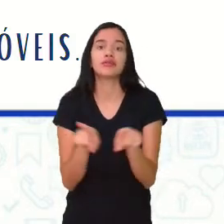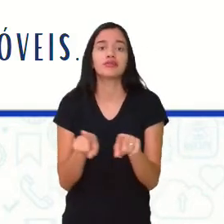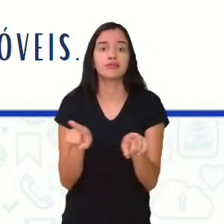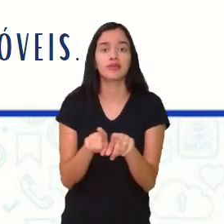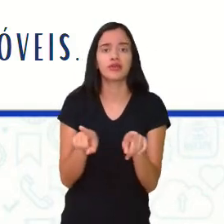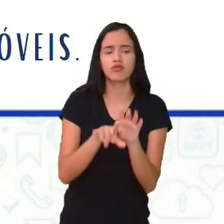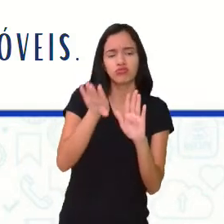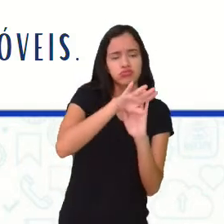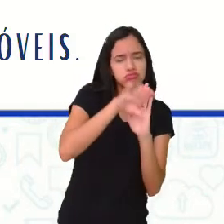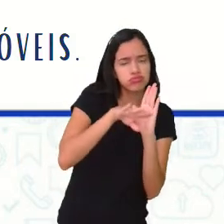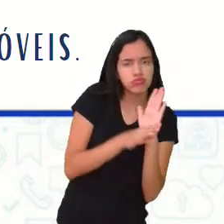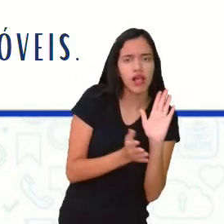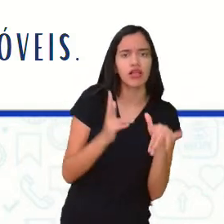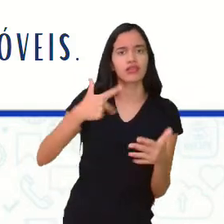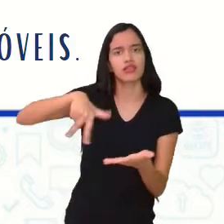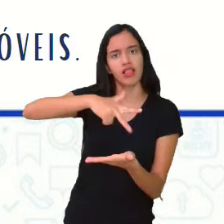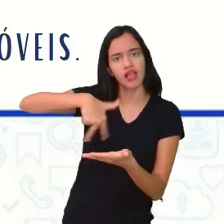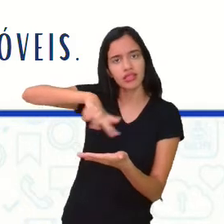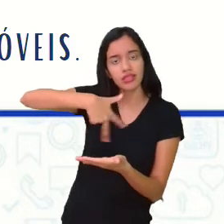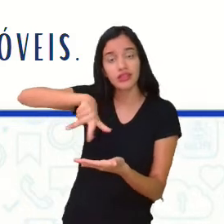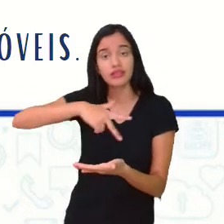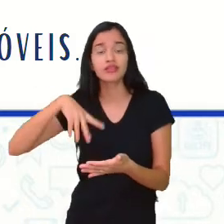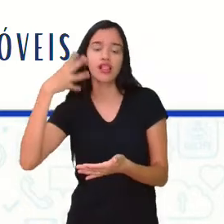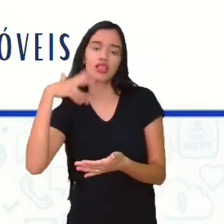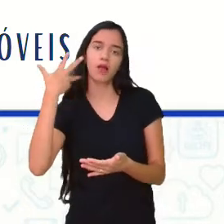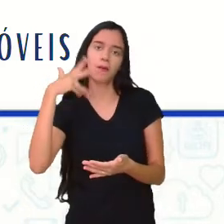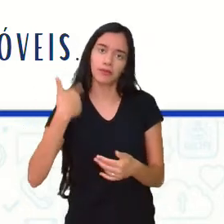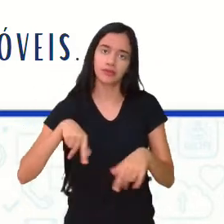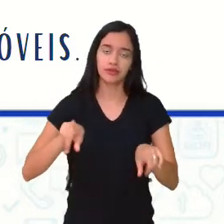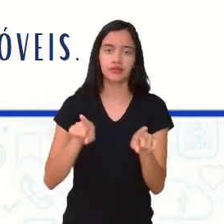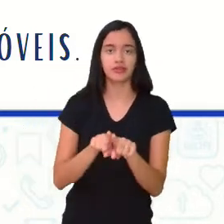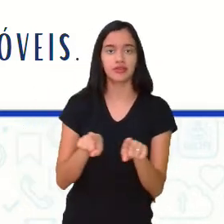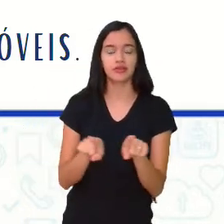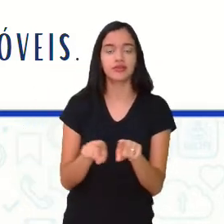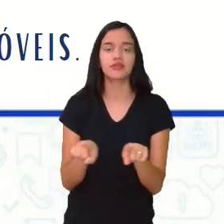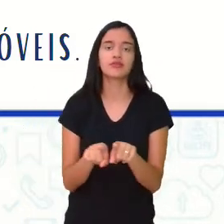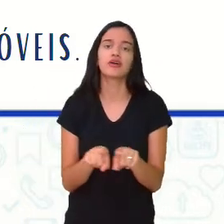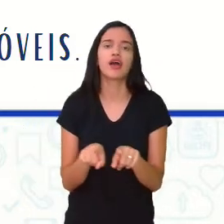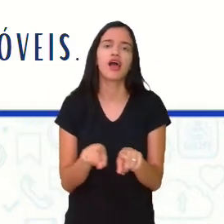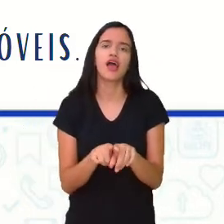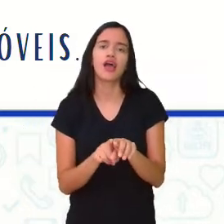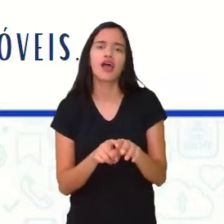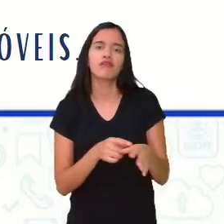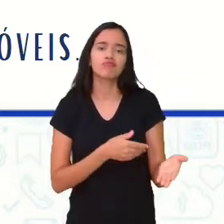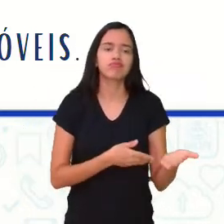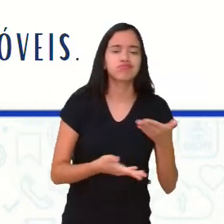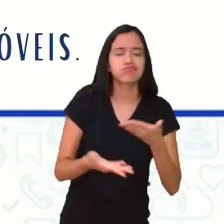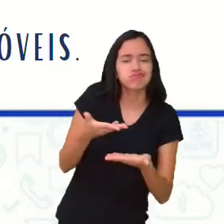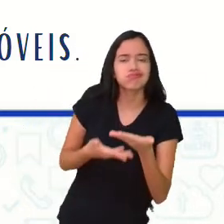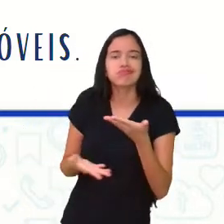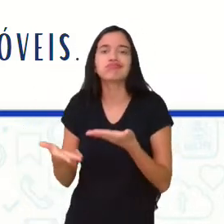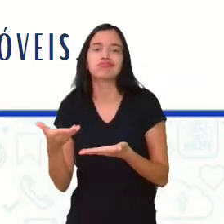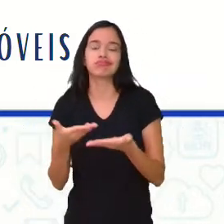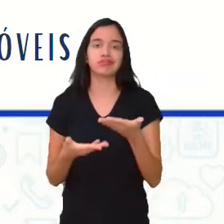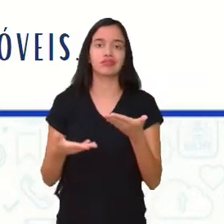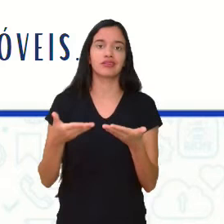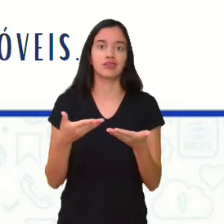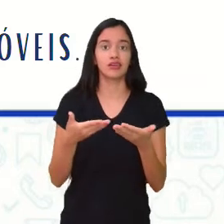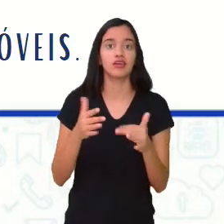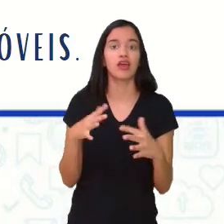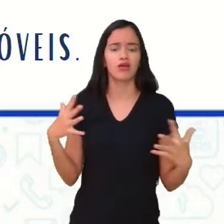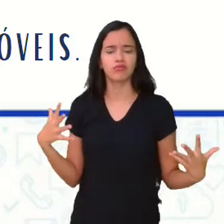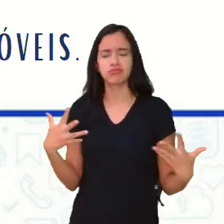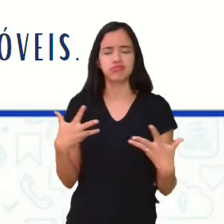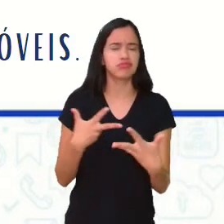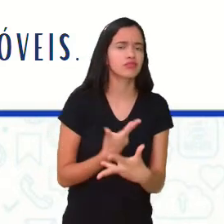pautado também na dança, na mímica e na música, né? Então, um teatro bem visceral mesmo, né? Que